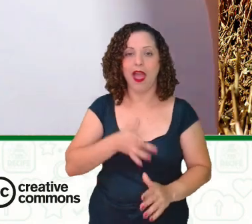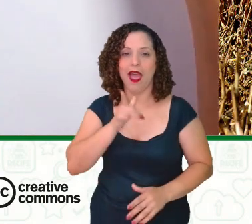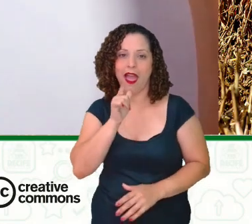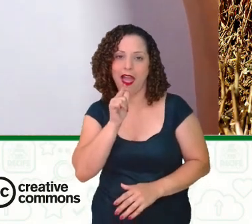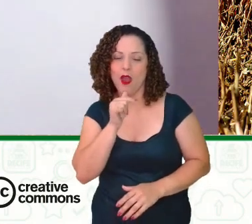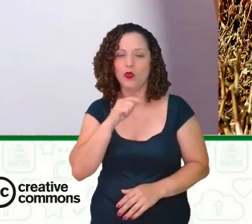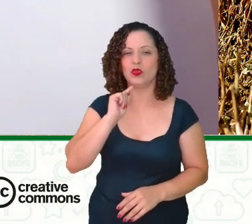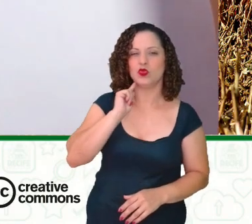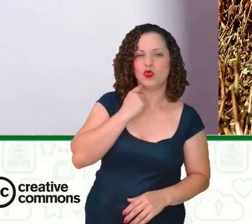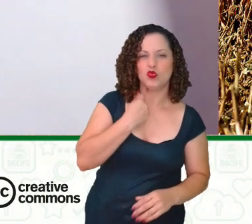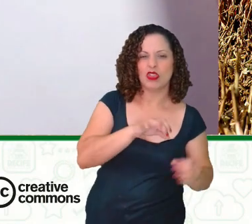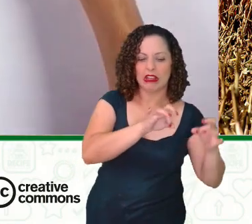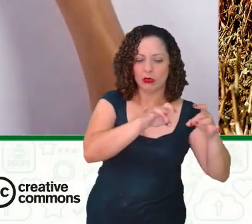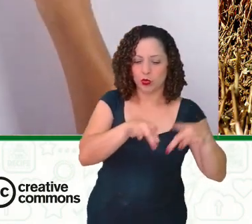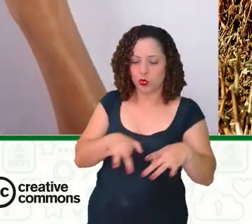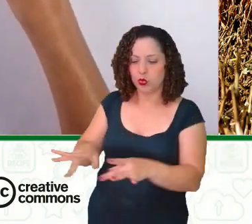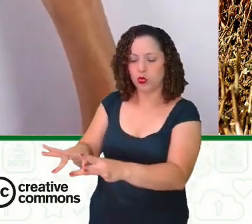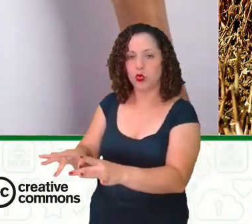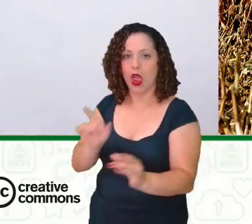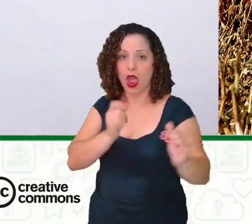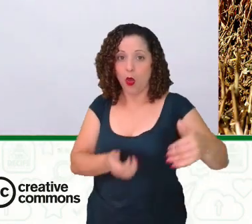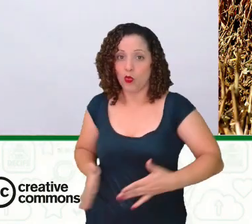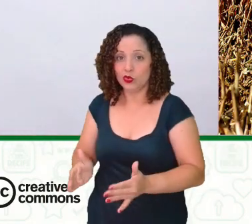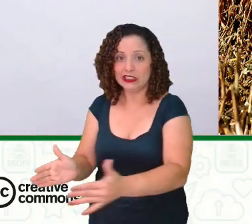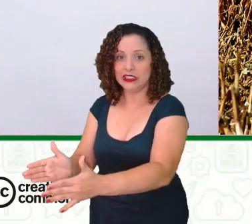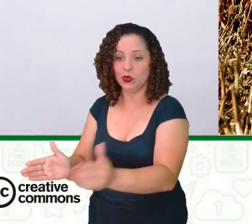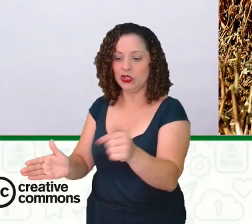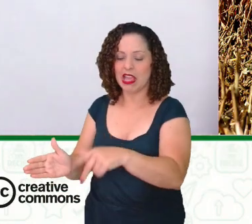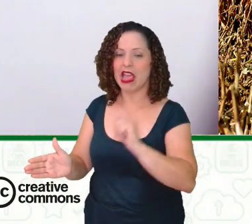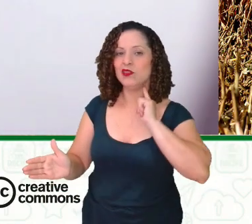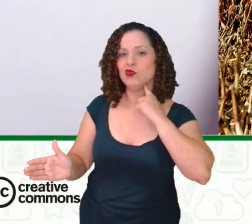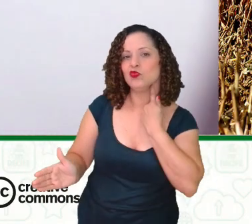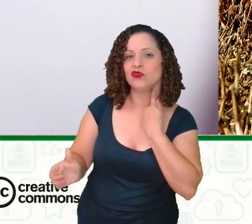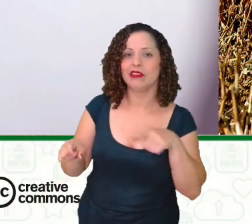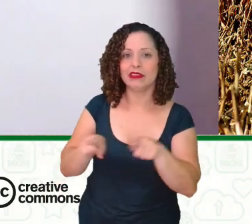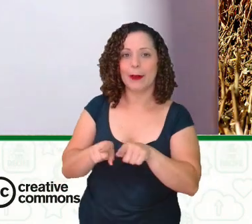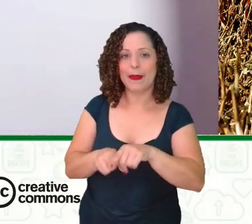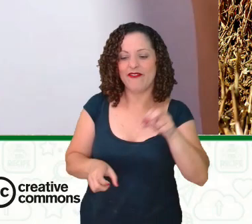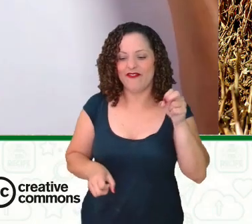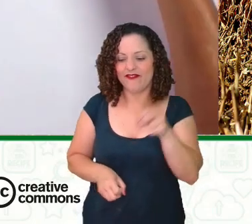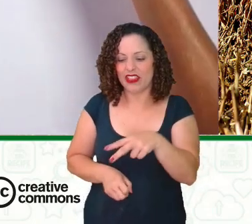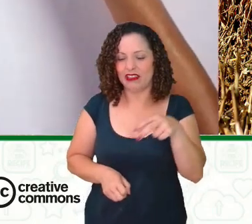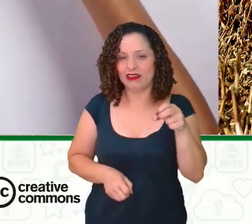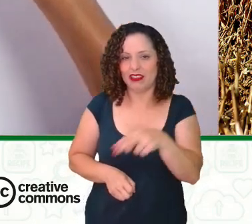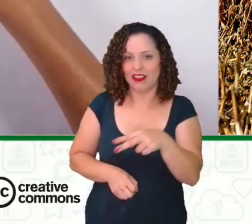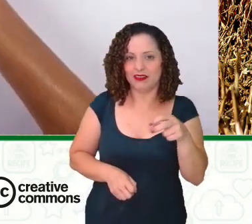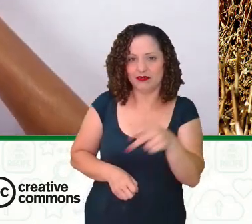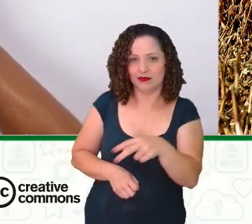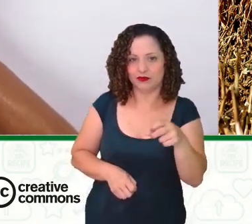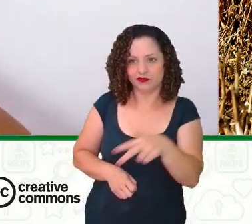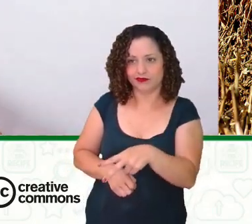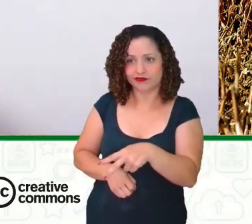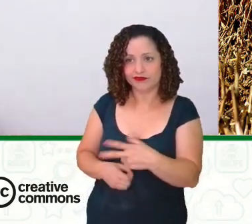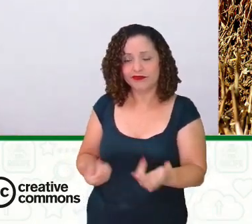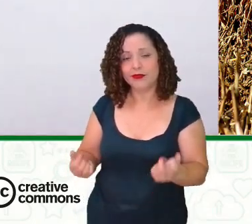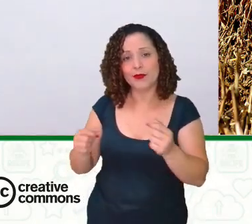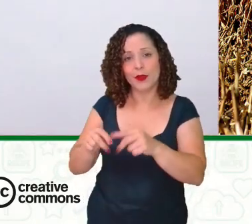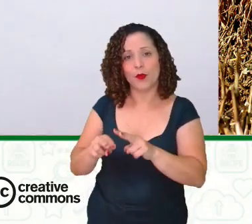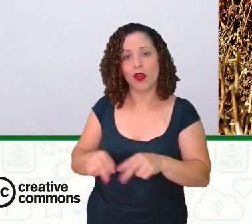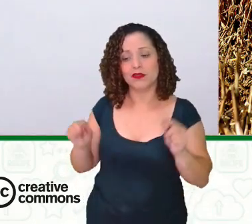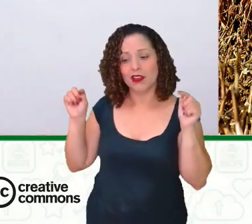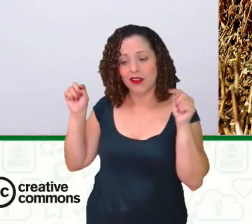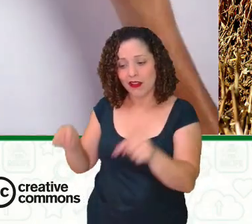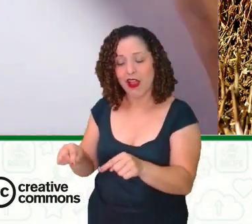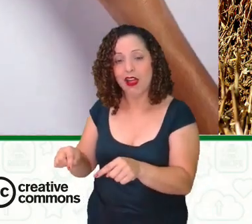lagos e mares, e contaminarmos lençóis freáticos com agrotóxicos devido à infiltração da água em regiões com excesso de